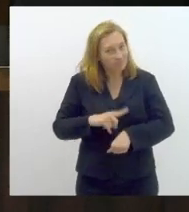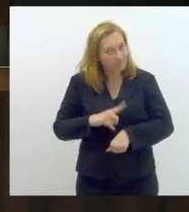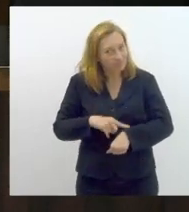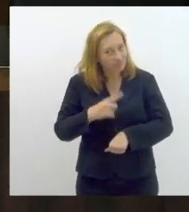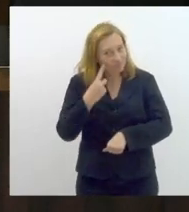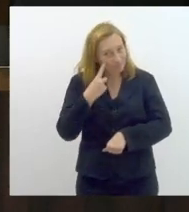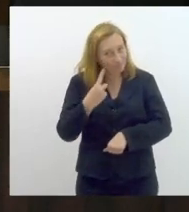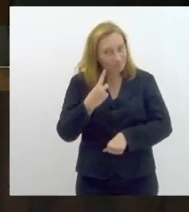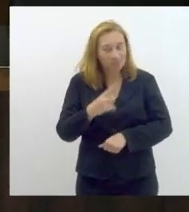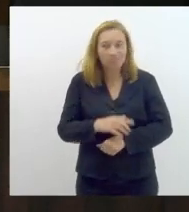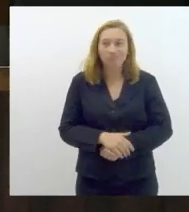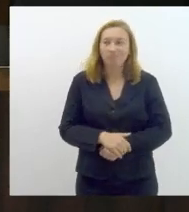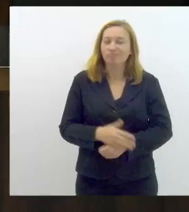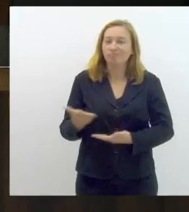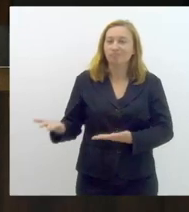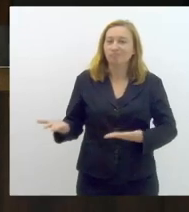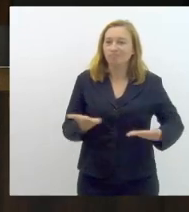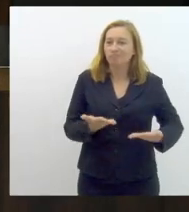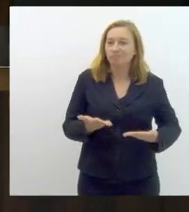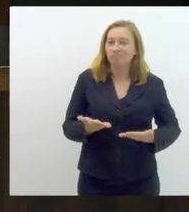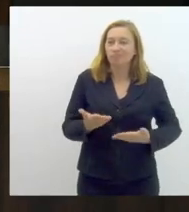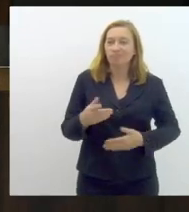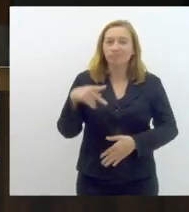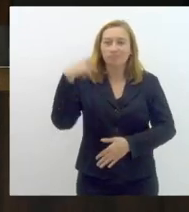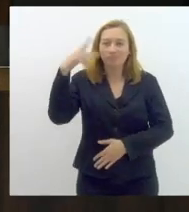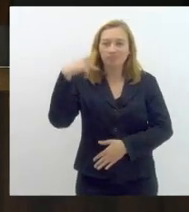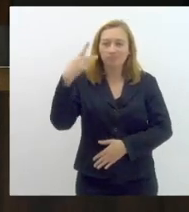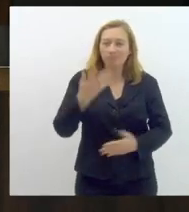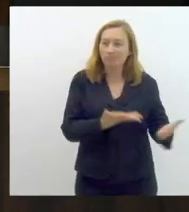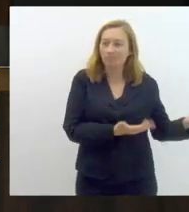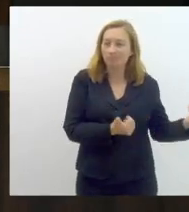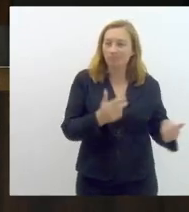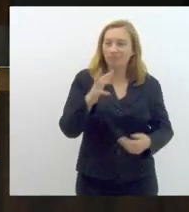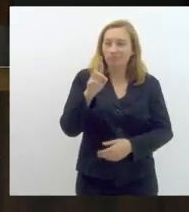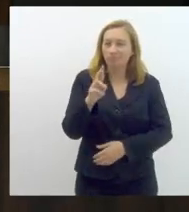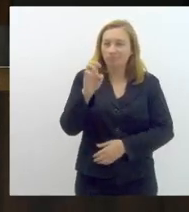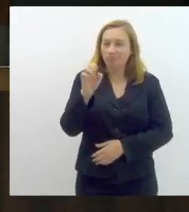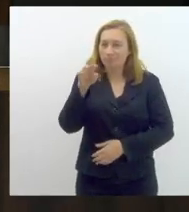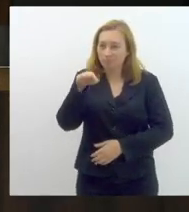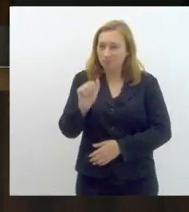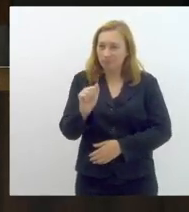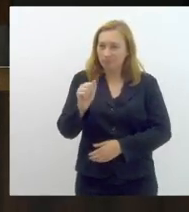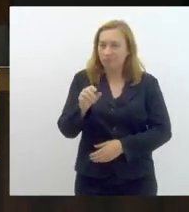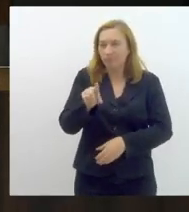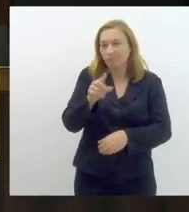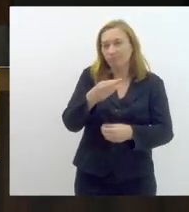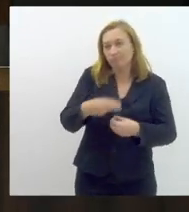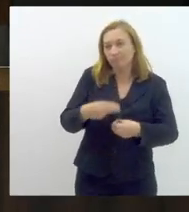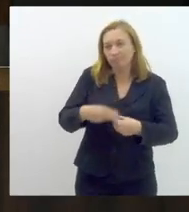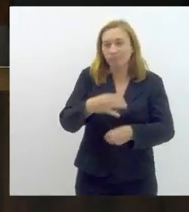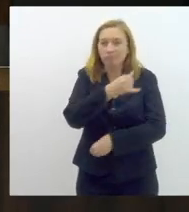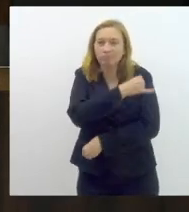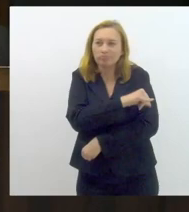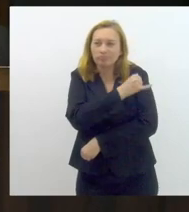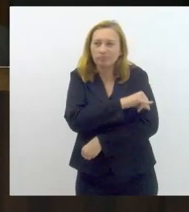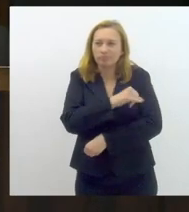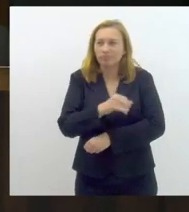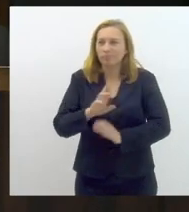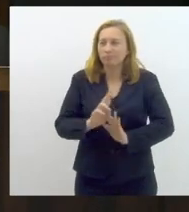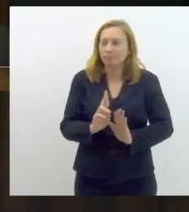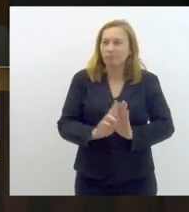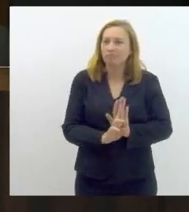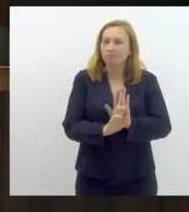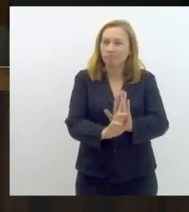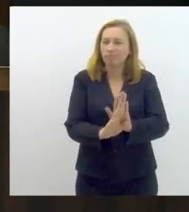Vamos lá. Convido aqui a parlamentar juvenil Rebeca Victoria, do município do Rio de Janeiro, para